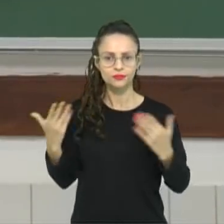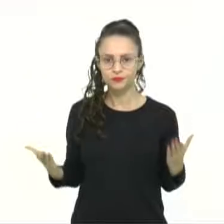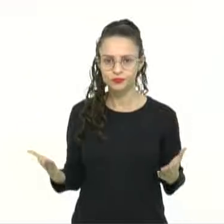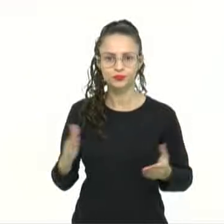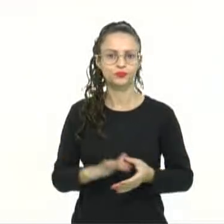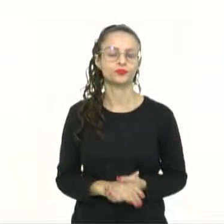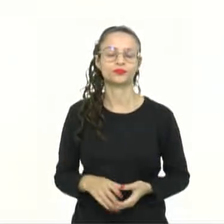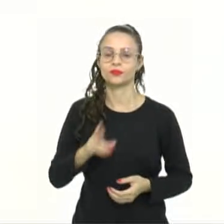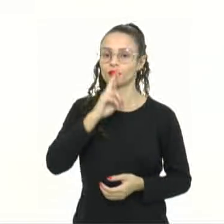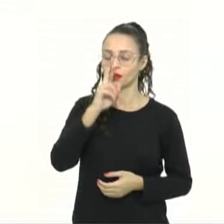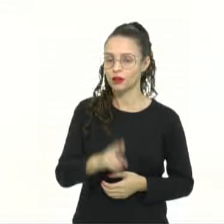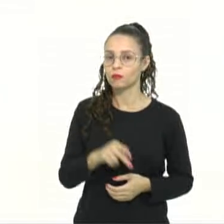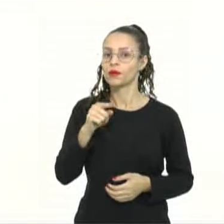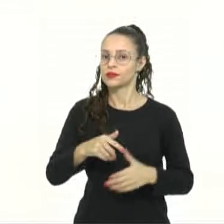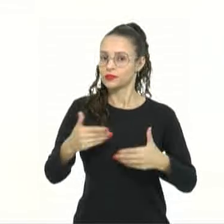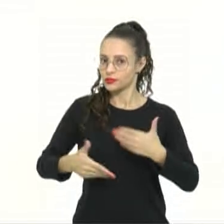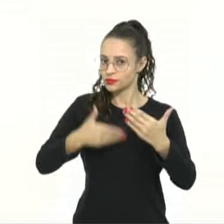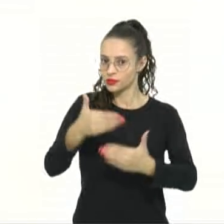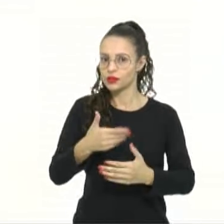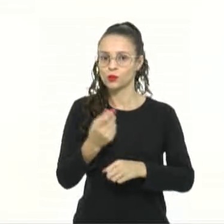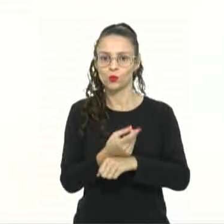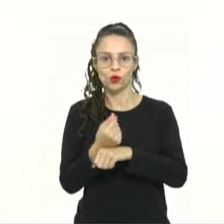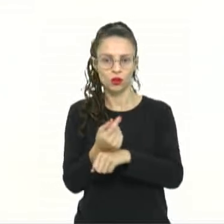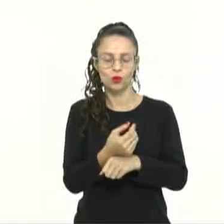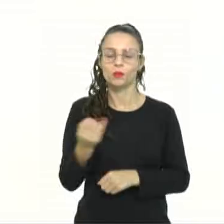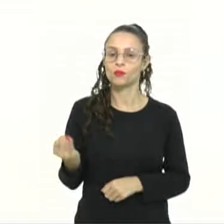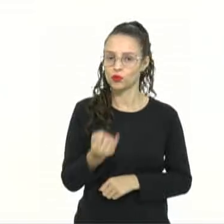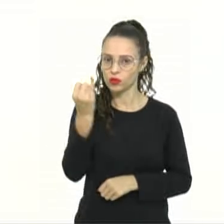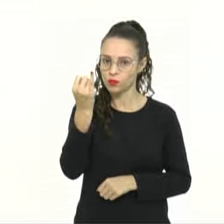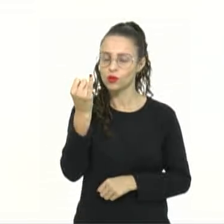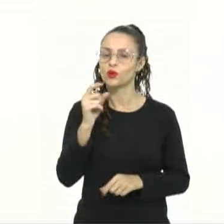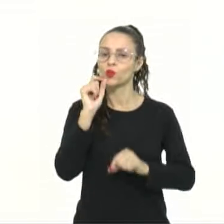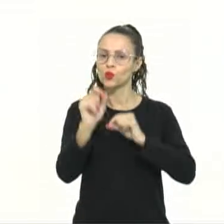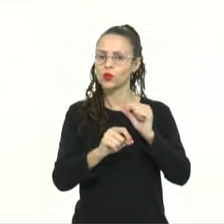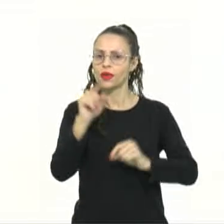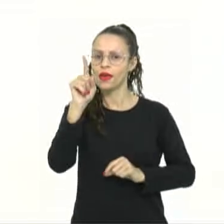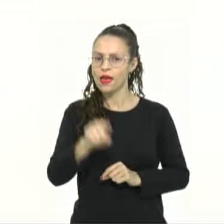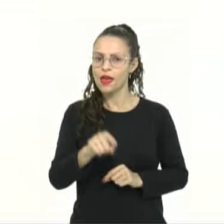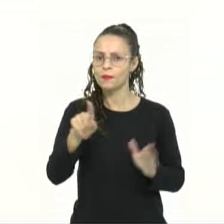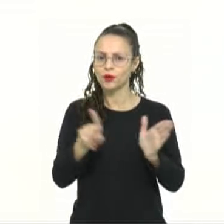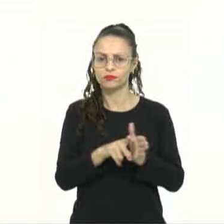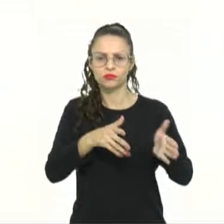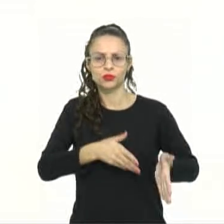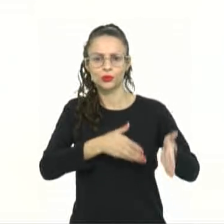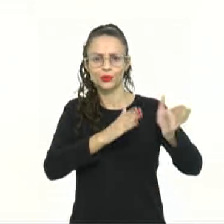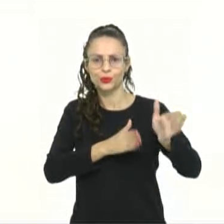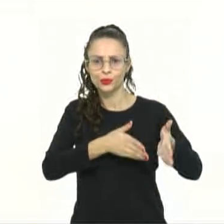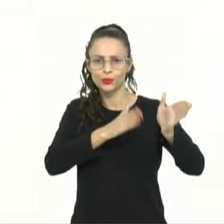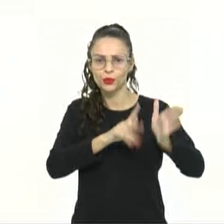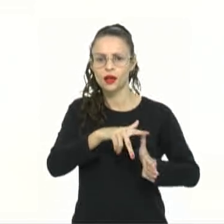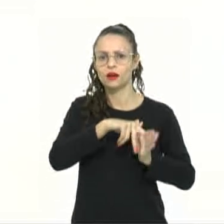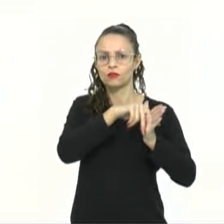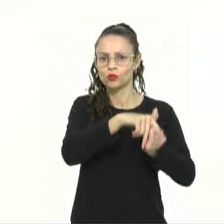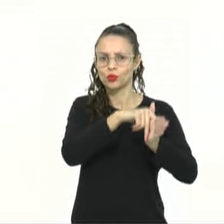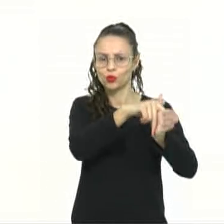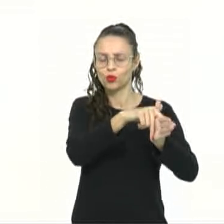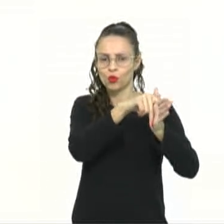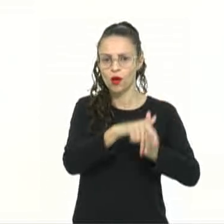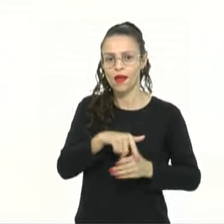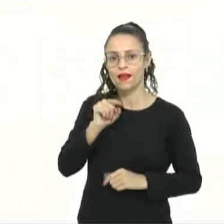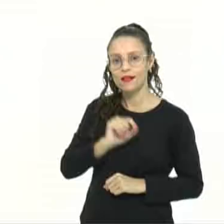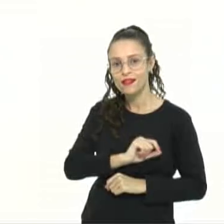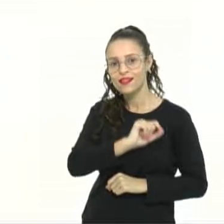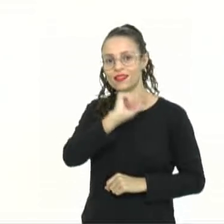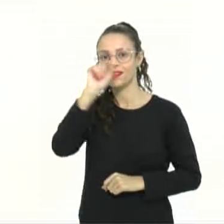resposta ali? Foi um ciclo econômico muito importante, consistia na condução dessas tropas, né, até o sudeste